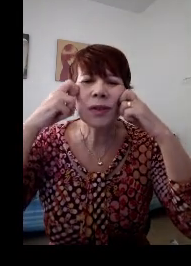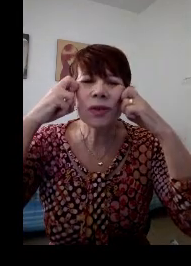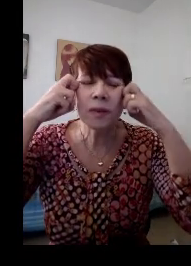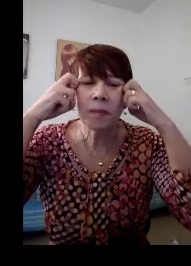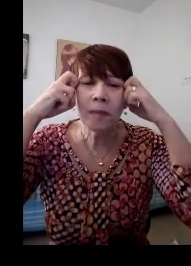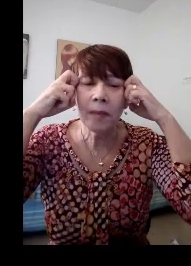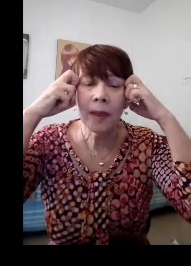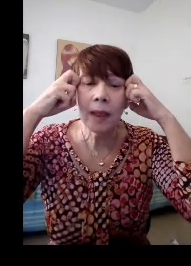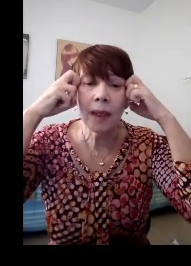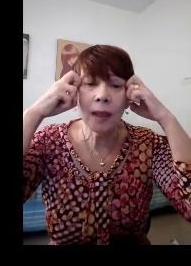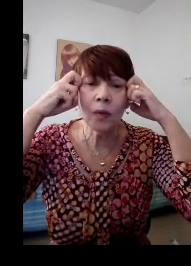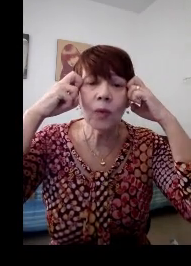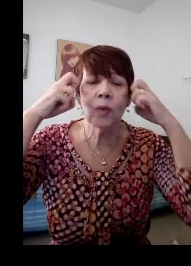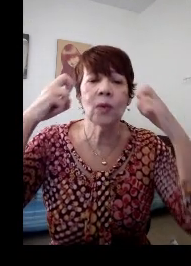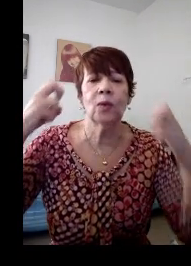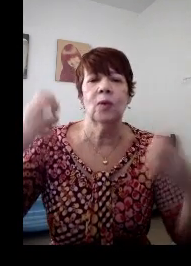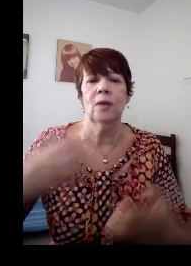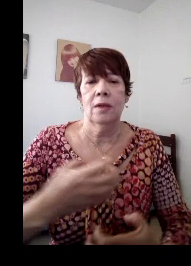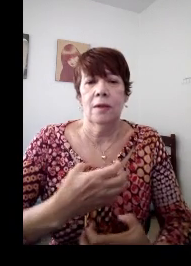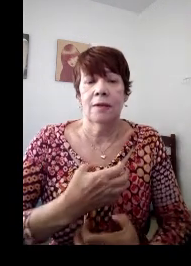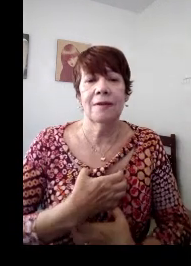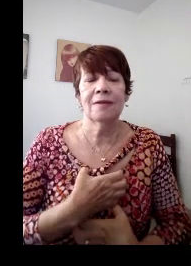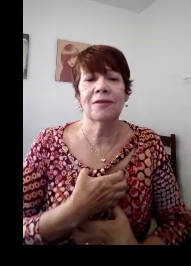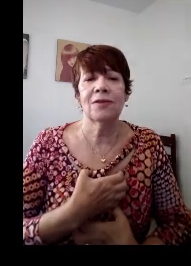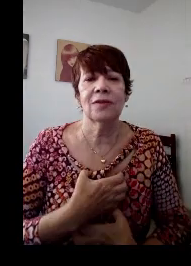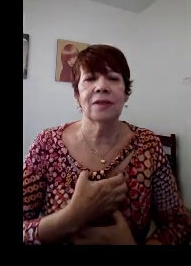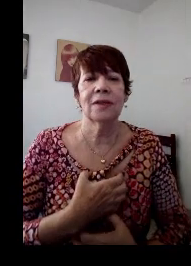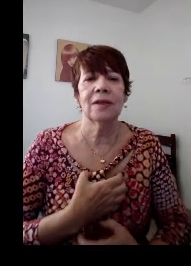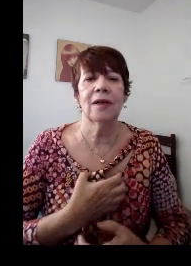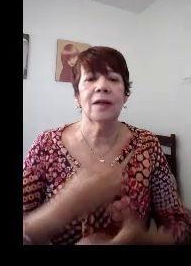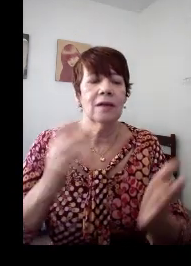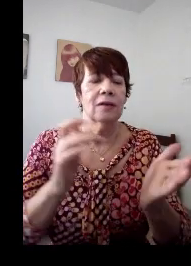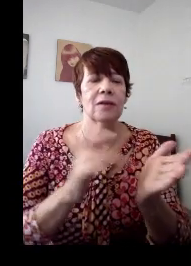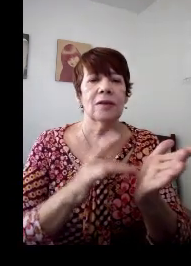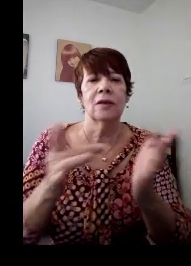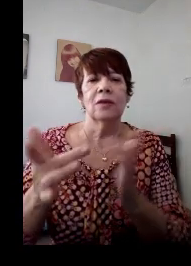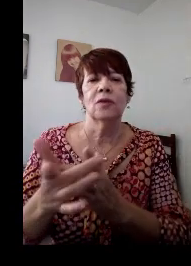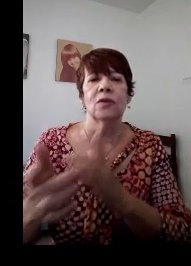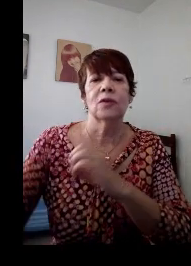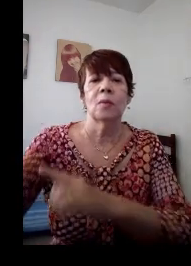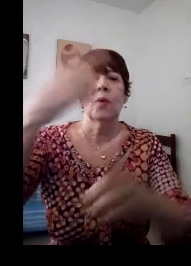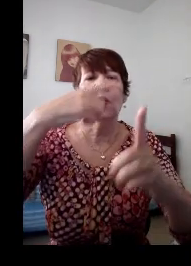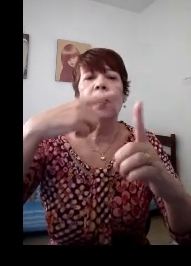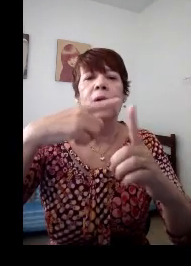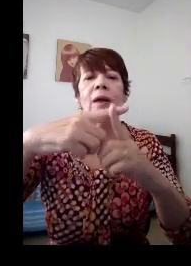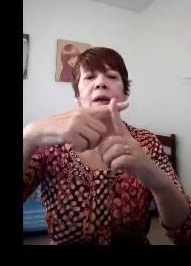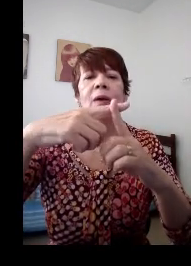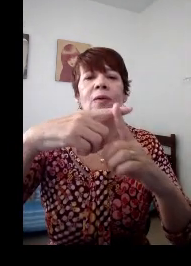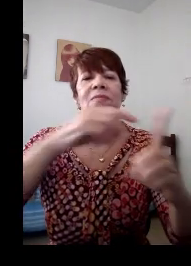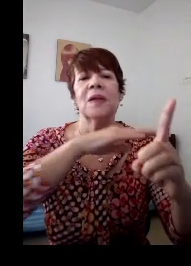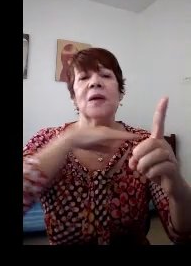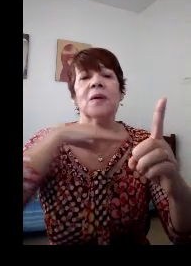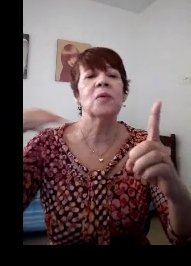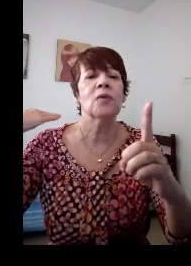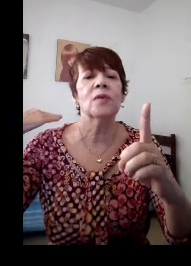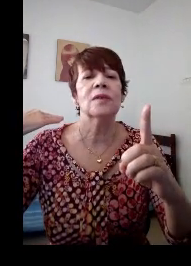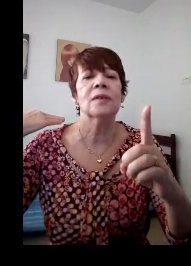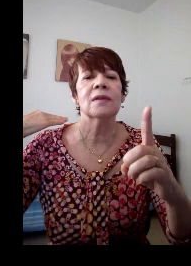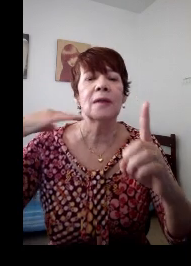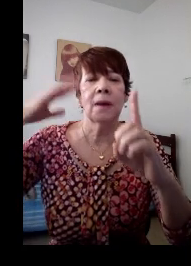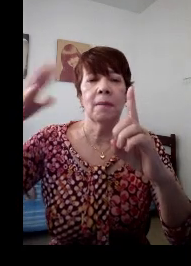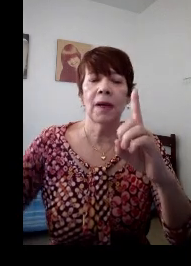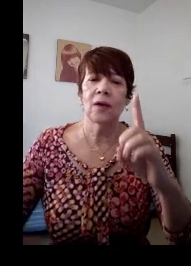constrangimento. Esse constrangimento. O constrangimento, Paulo dizia, ele dizia